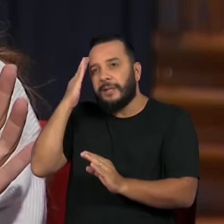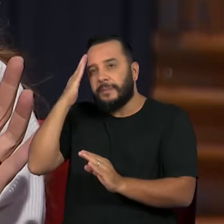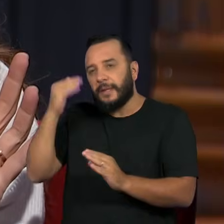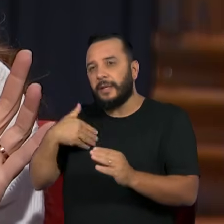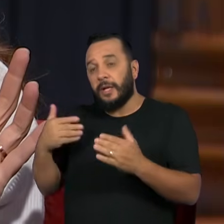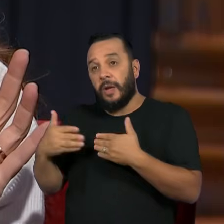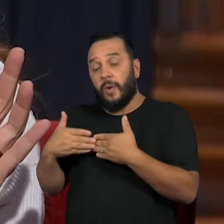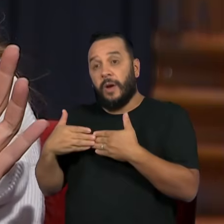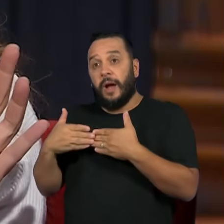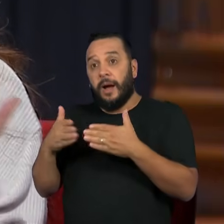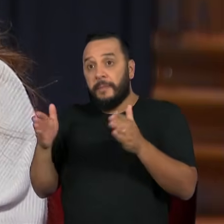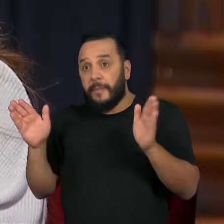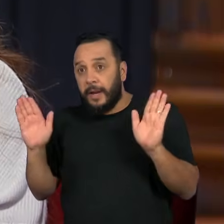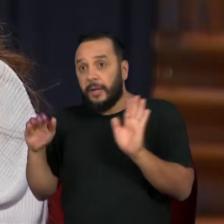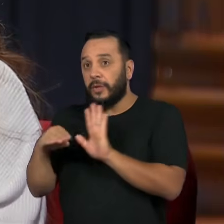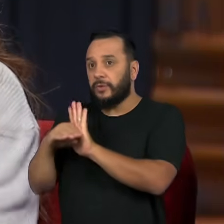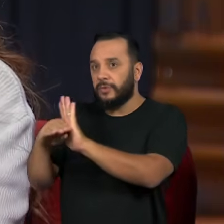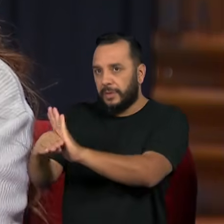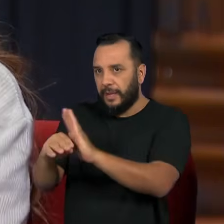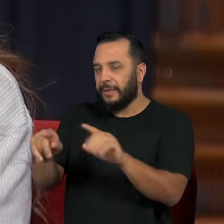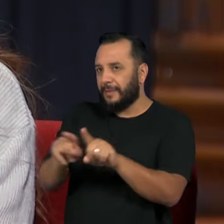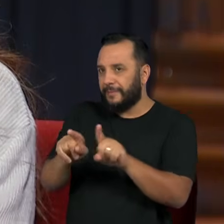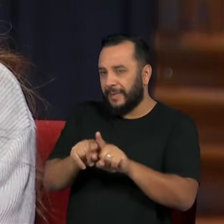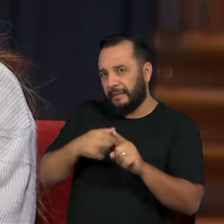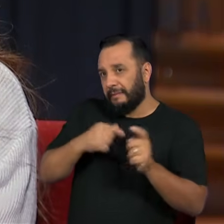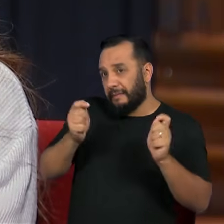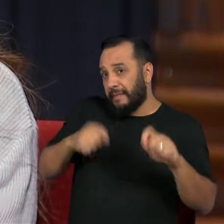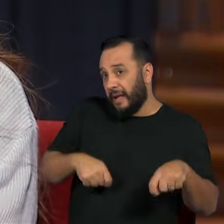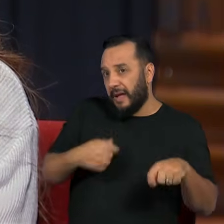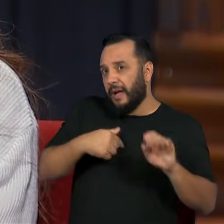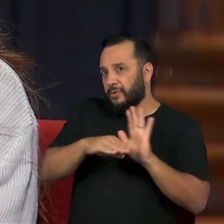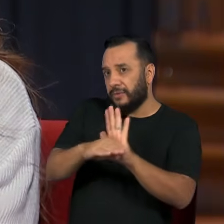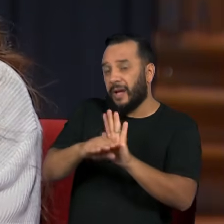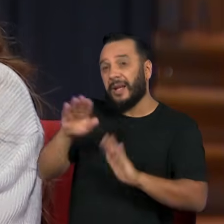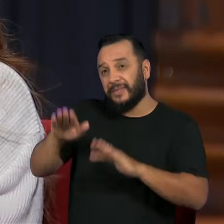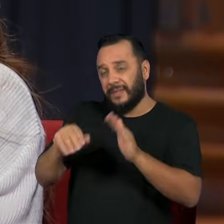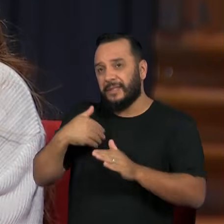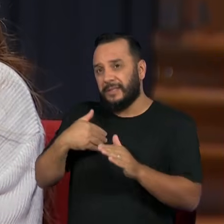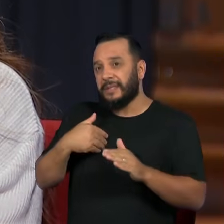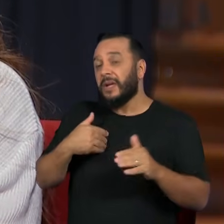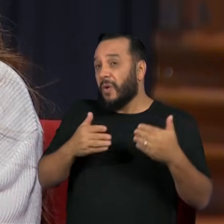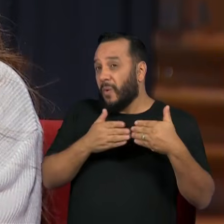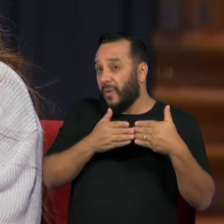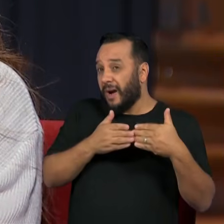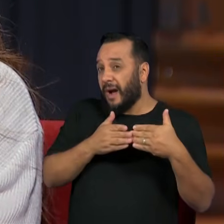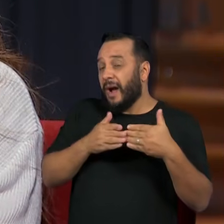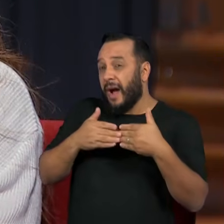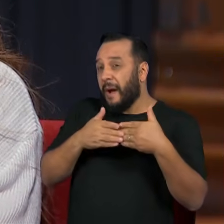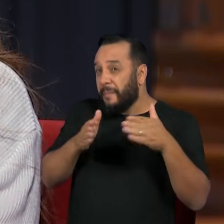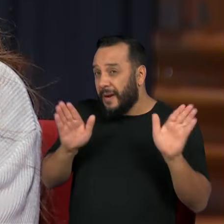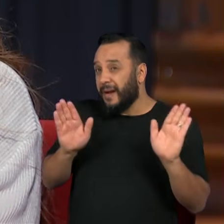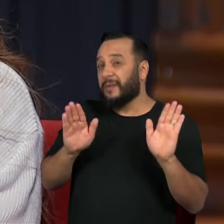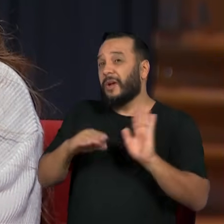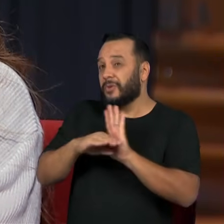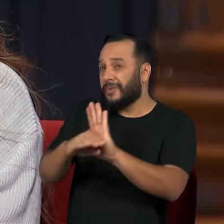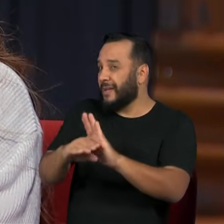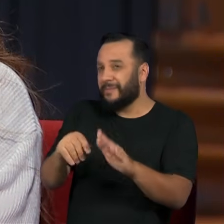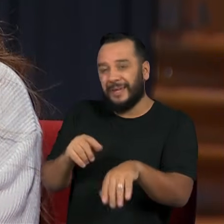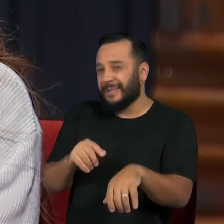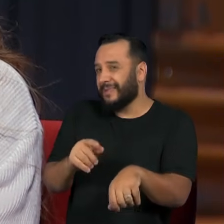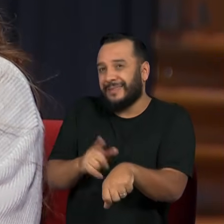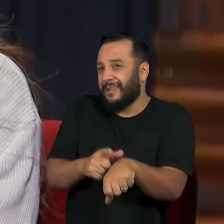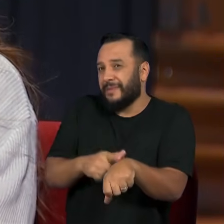coisas diferentes. Então, eu posso estar muito disposta a te ajudar, mas eu não tenho disponibilidade. E aí eu